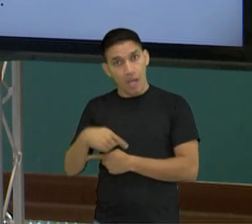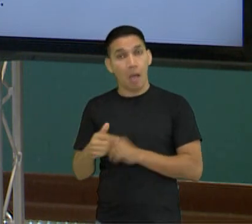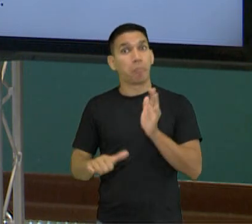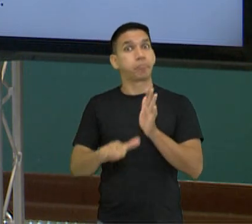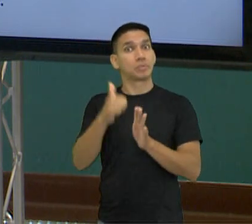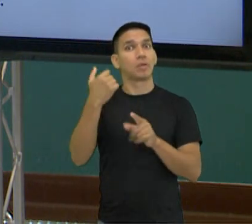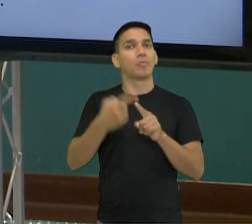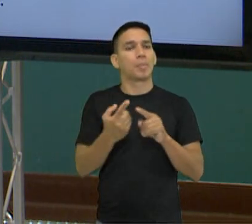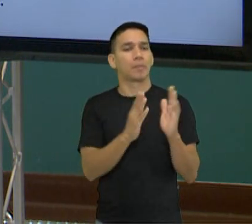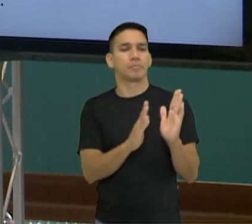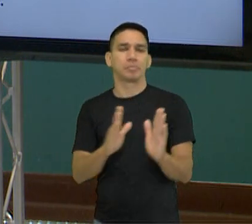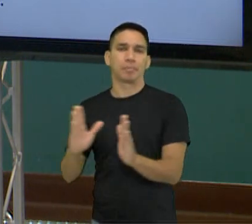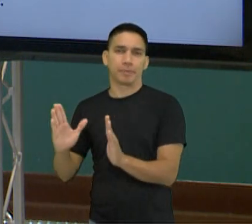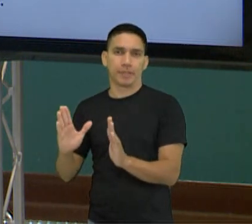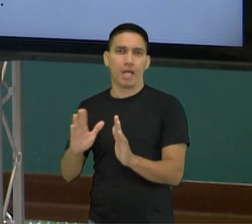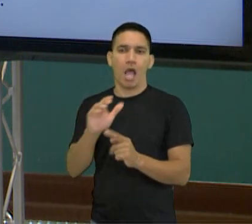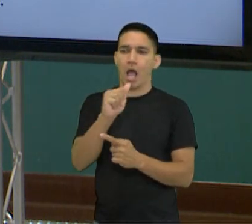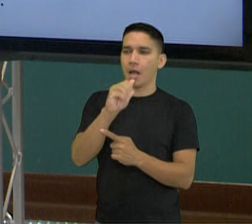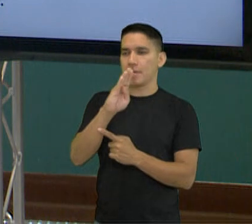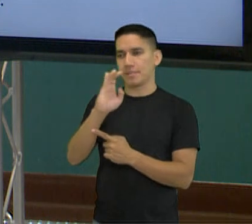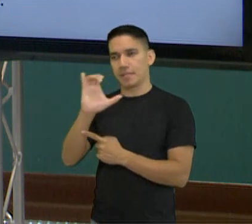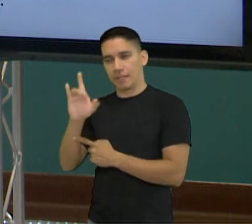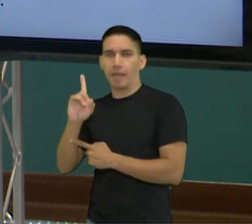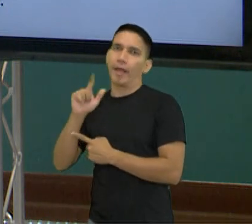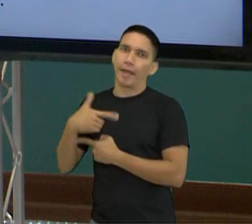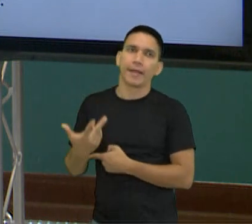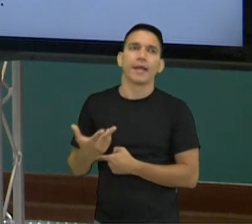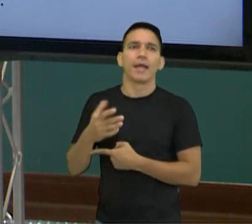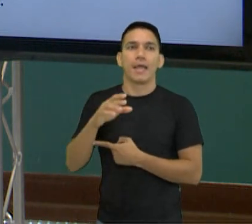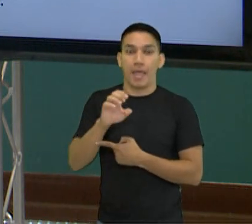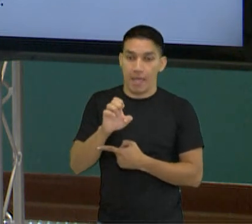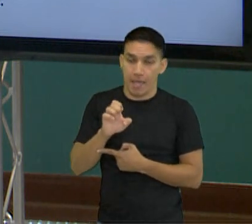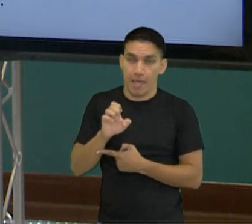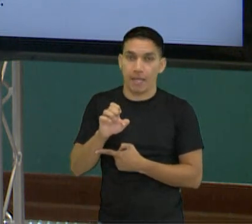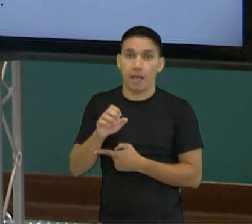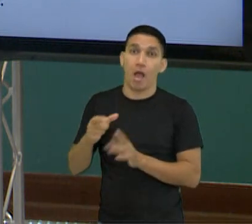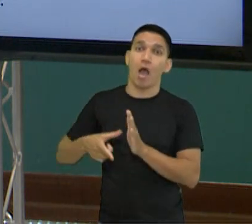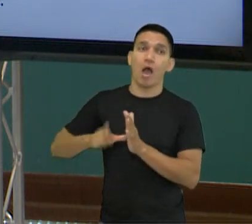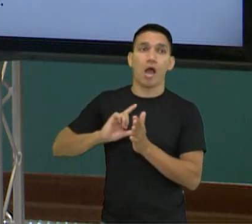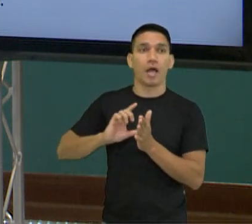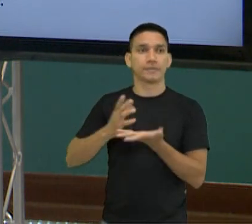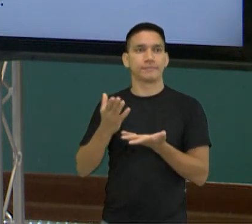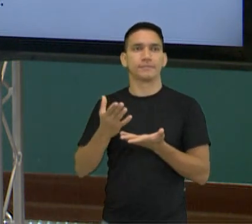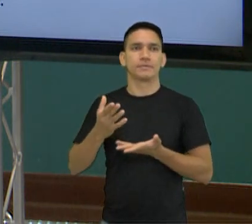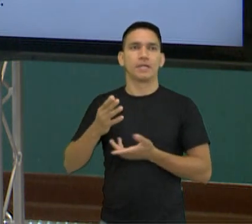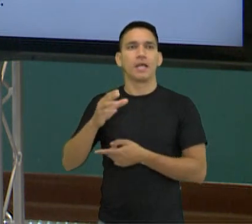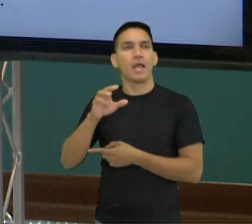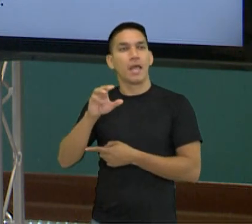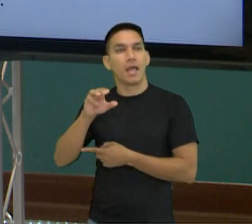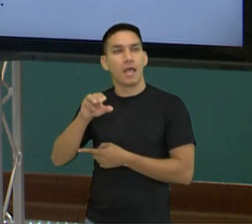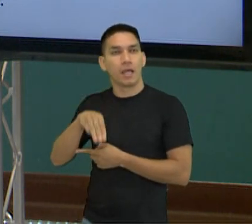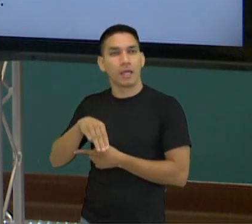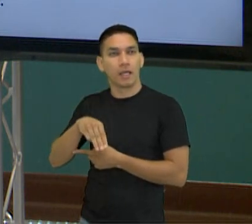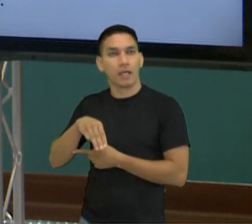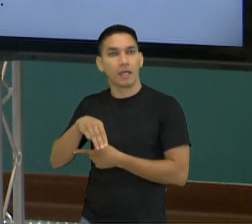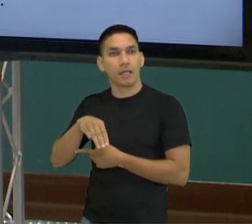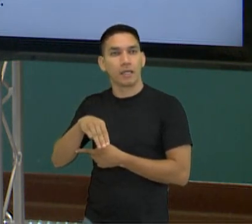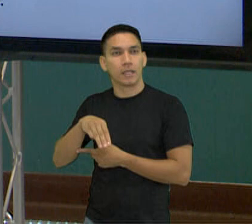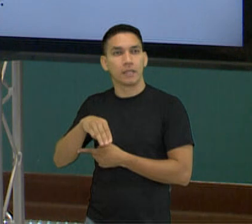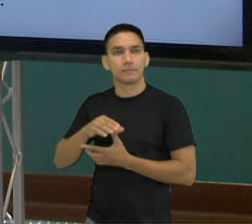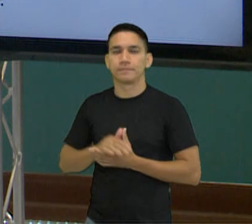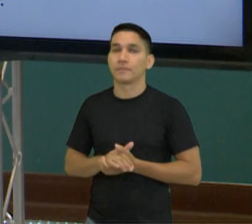ordem alfabética, E vem antes de M. Então vai ser 3-etil, indicando que